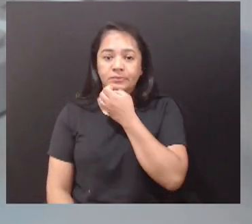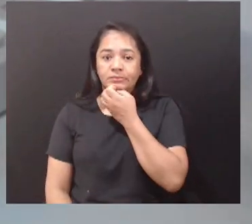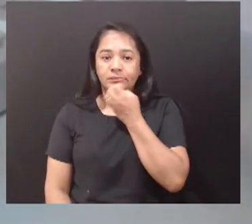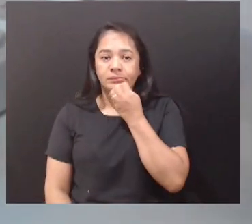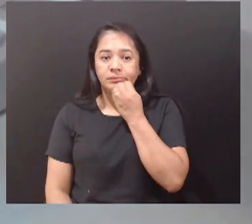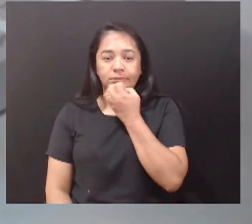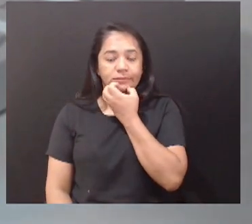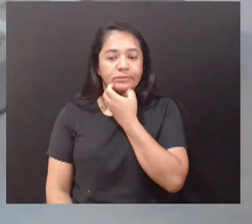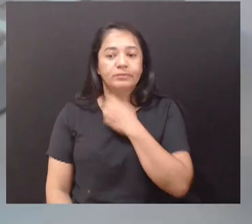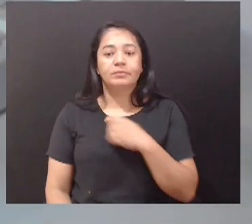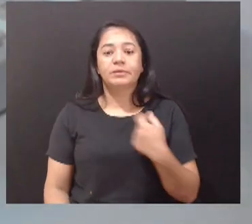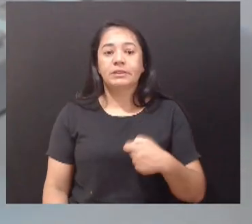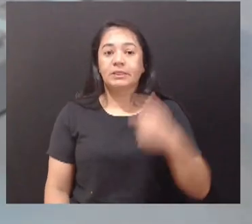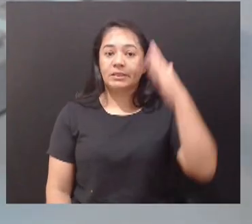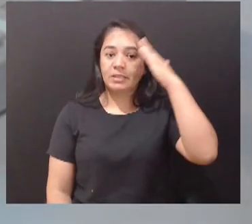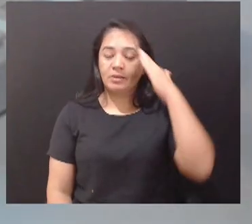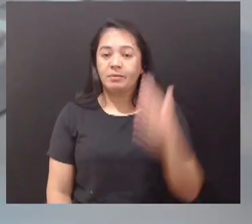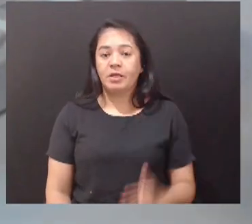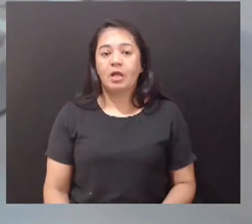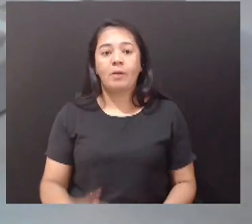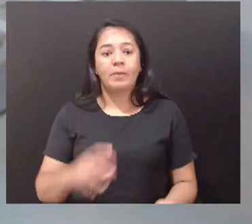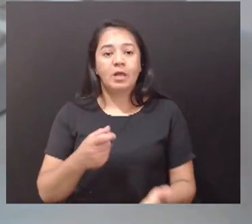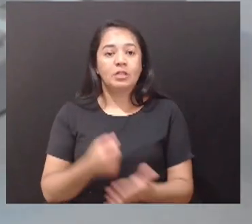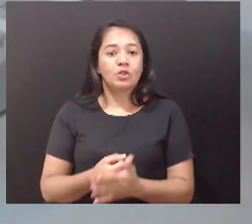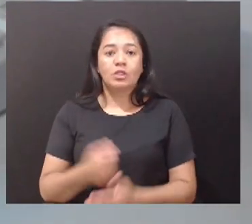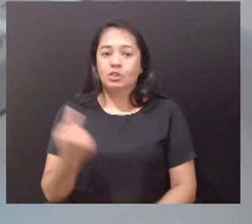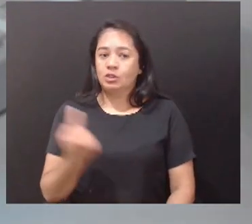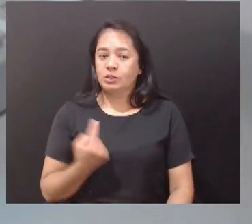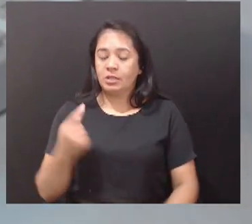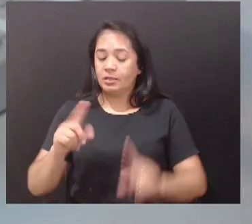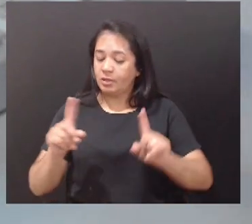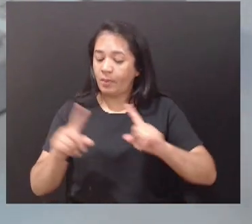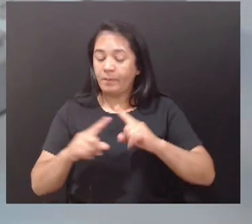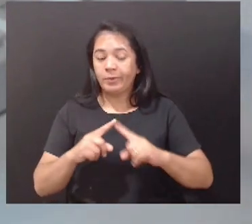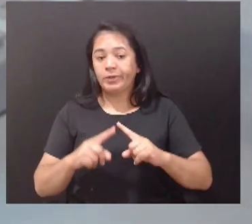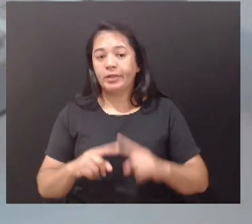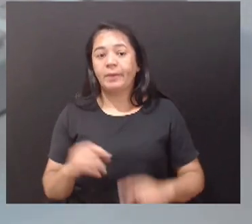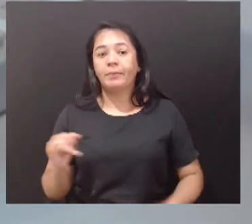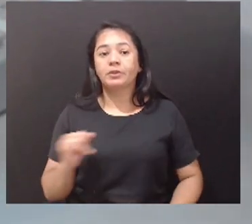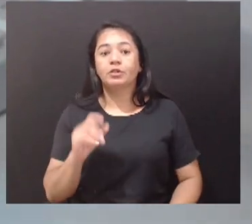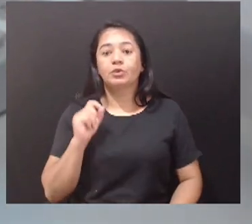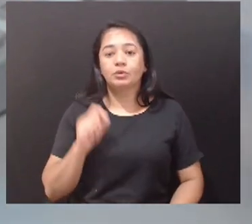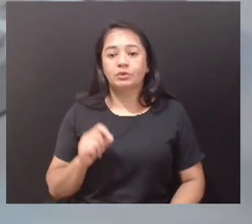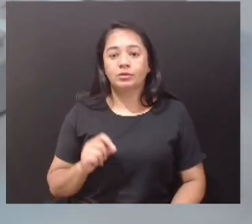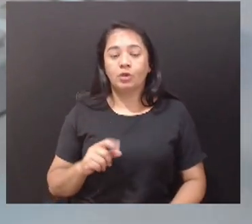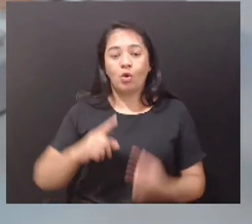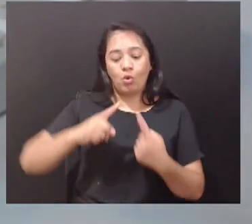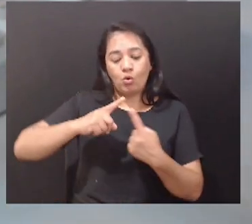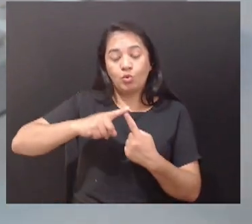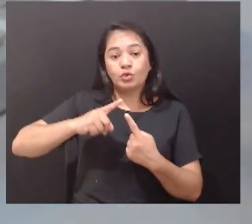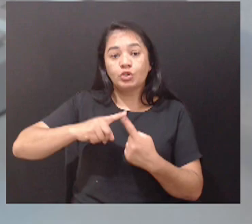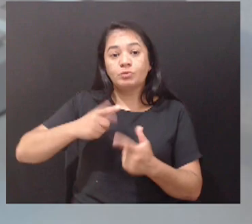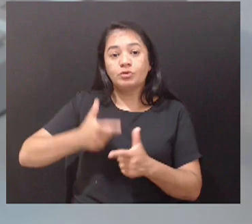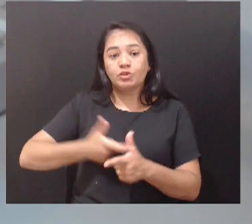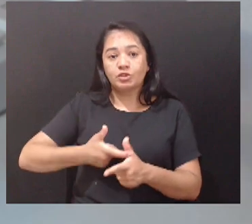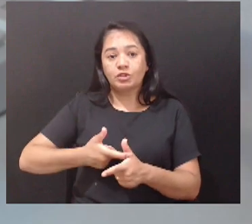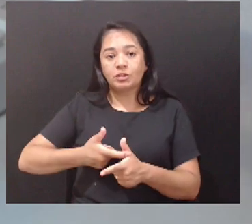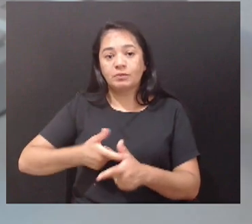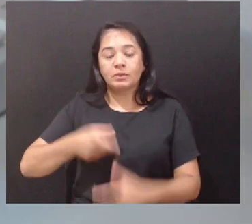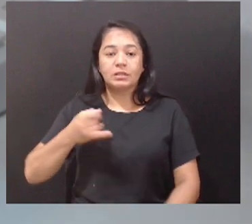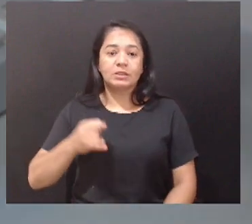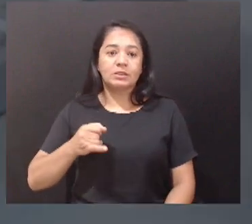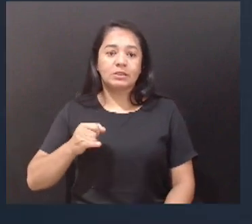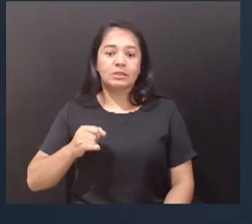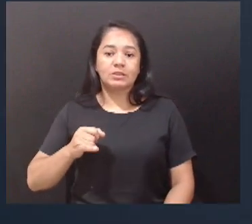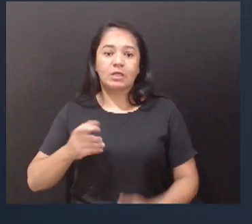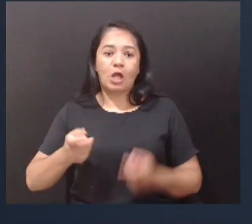também. Nunca é uma decisão isolada. Até porque também é importante a gente considerar o tipo de dívida. Se é uma coisa que está controlada ou